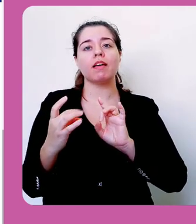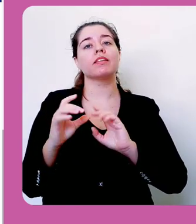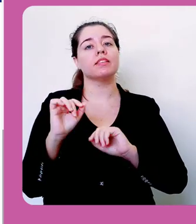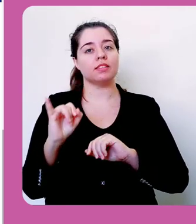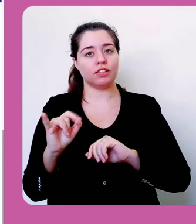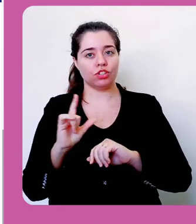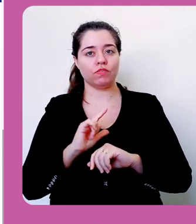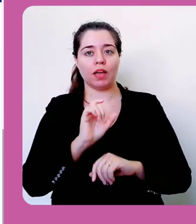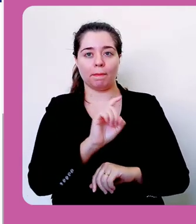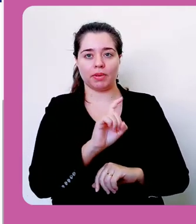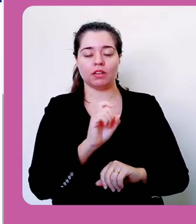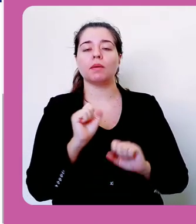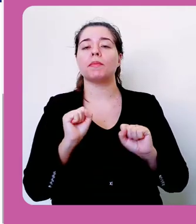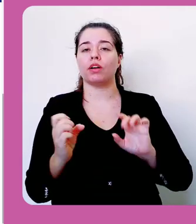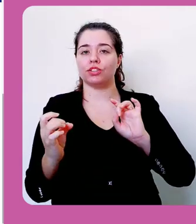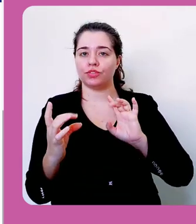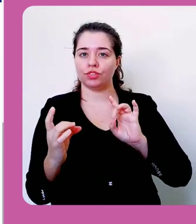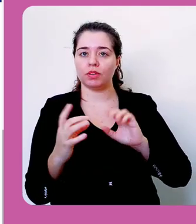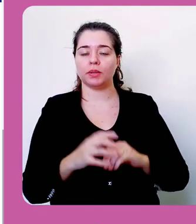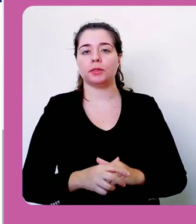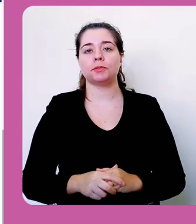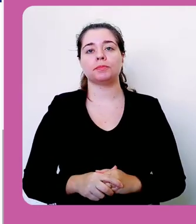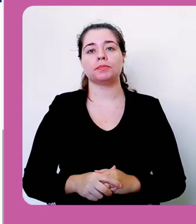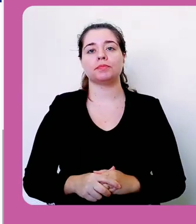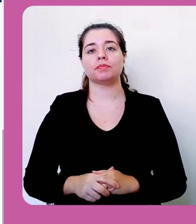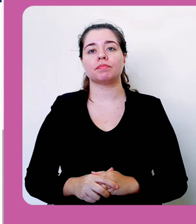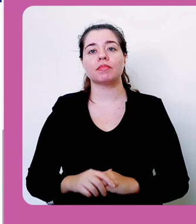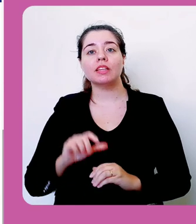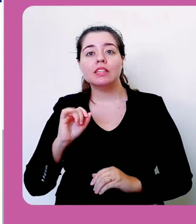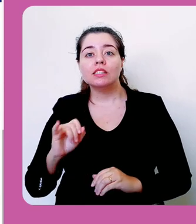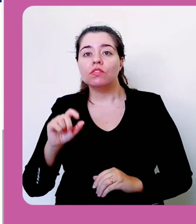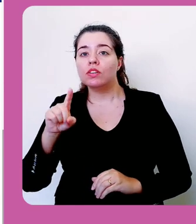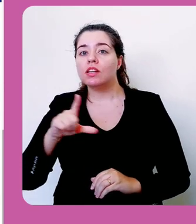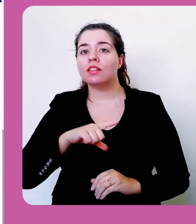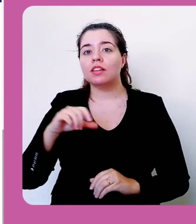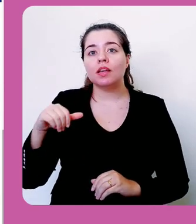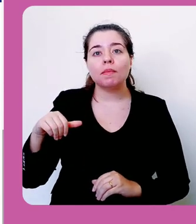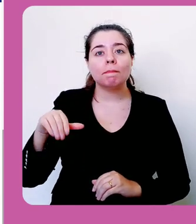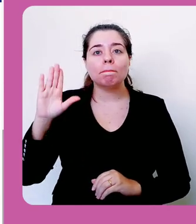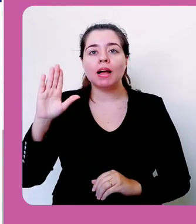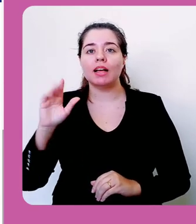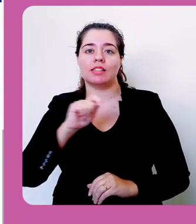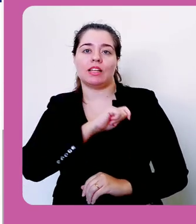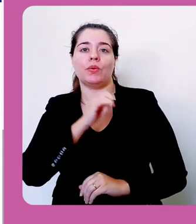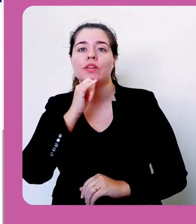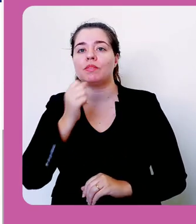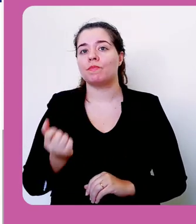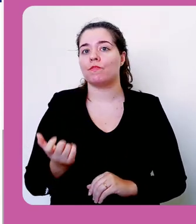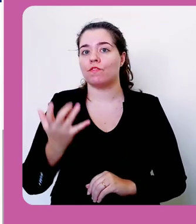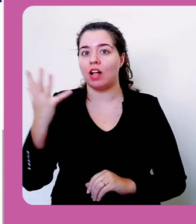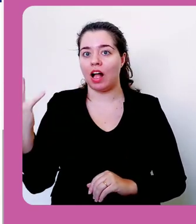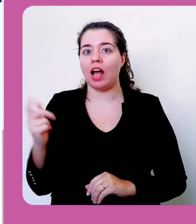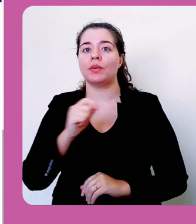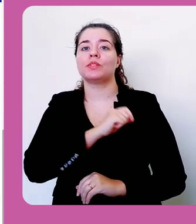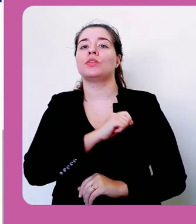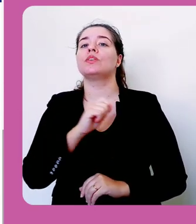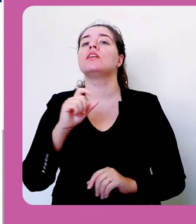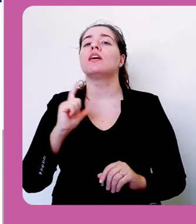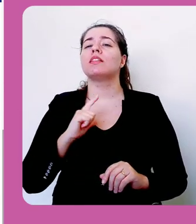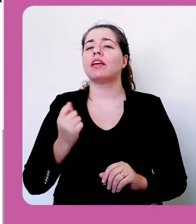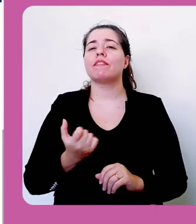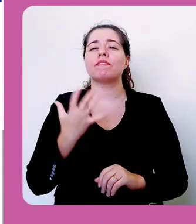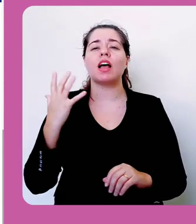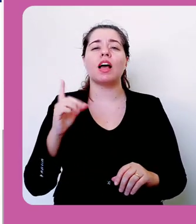marcado como feedback. Além disso, quando você tiver mais de um aluno, vai aparecer aqui outras opções,